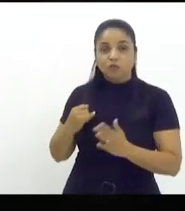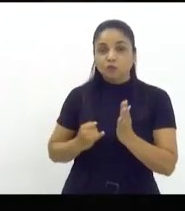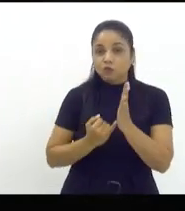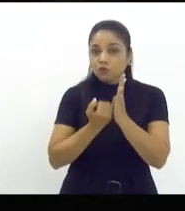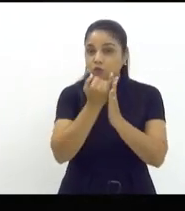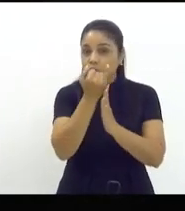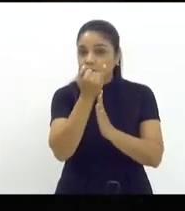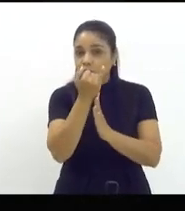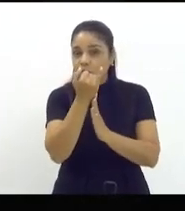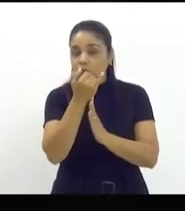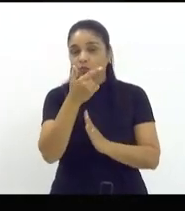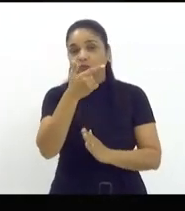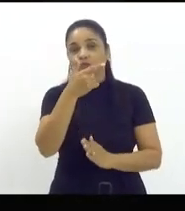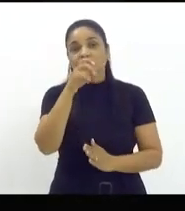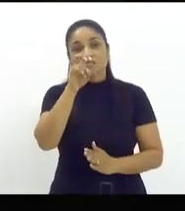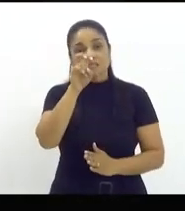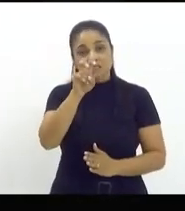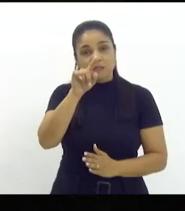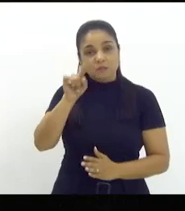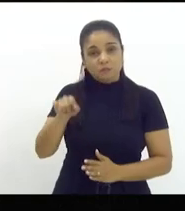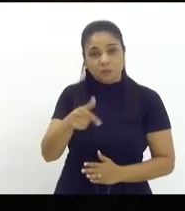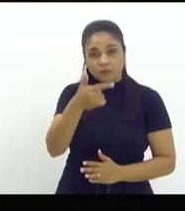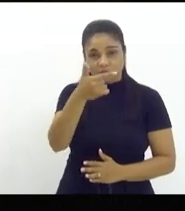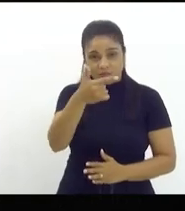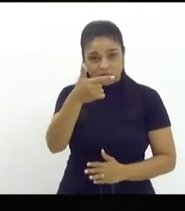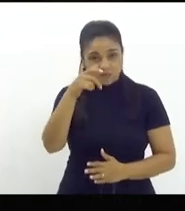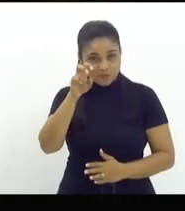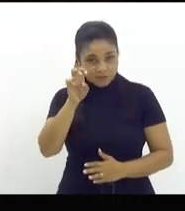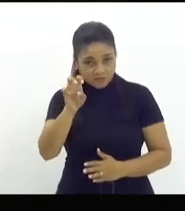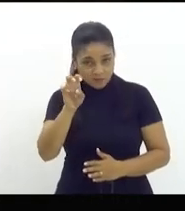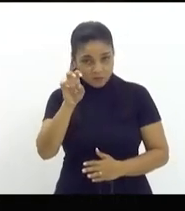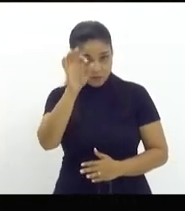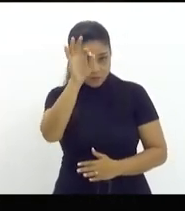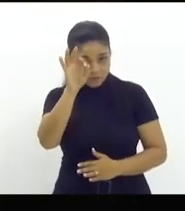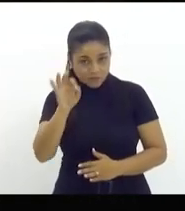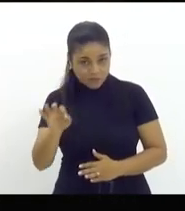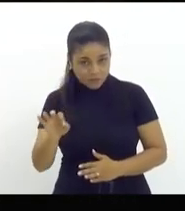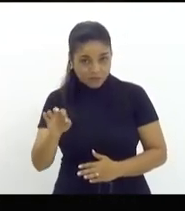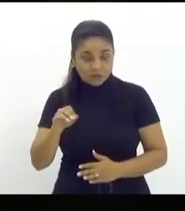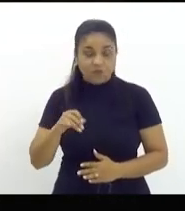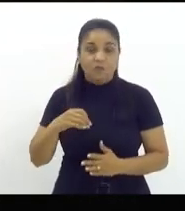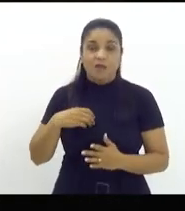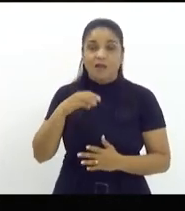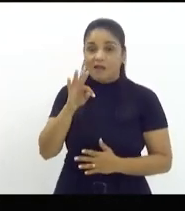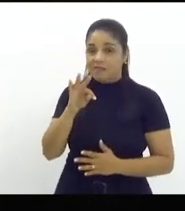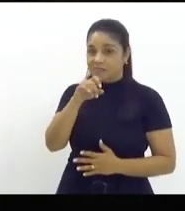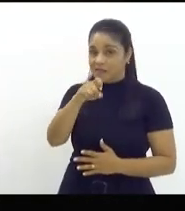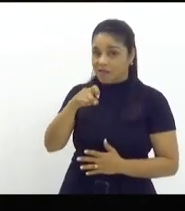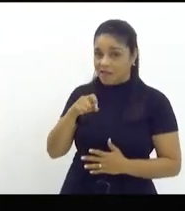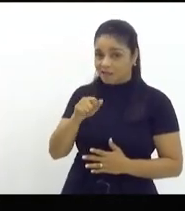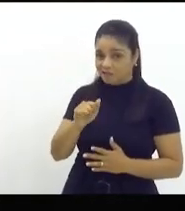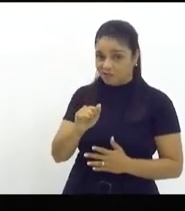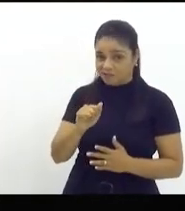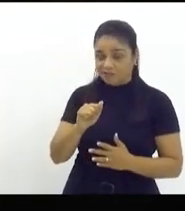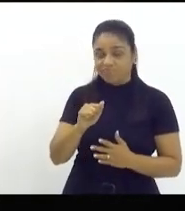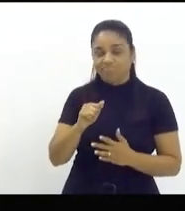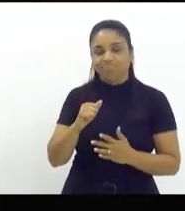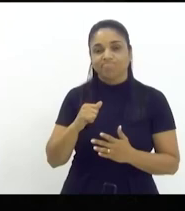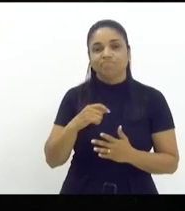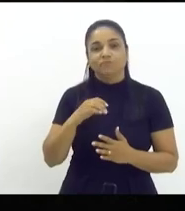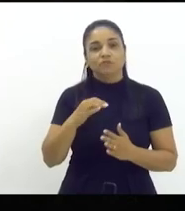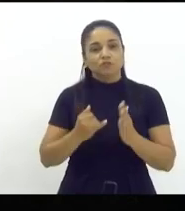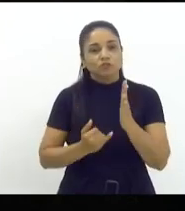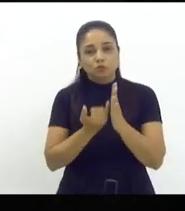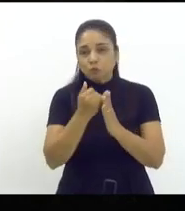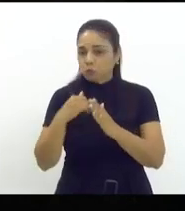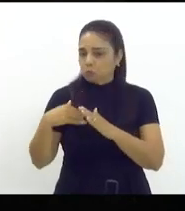real de 5:25 e que com essa taxa real de juro o estado não se desenvolve